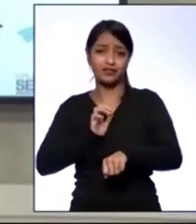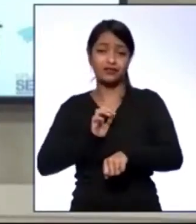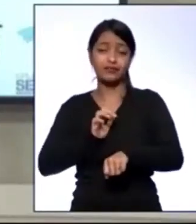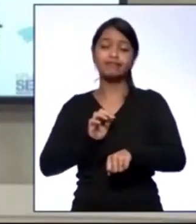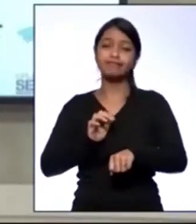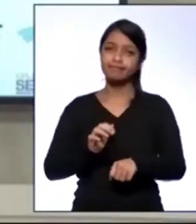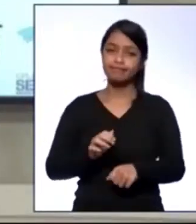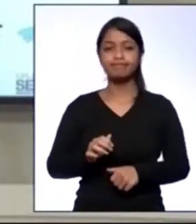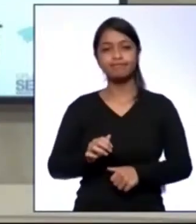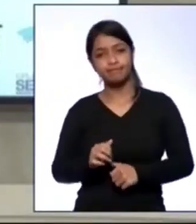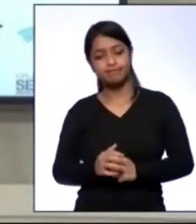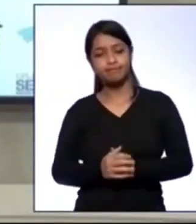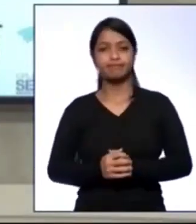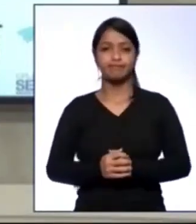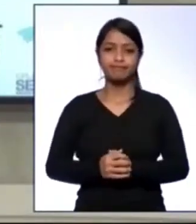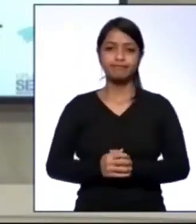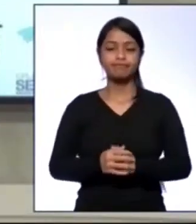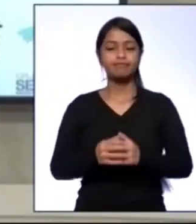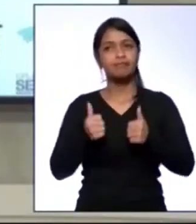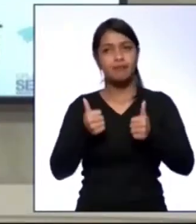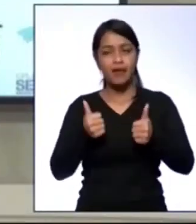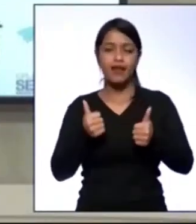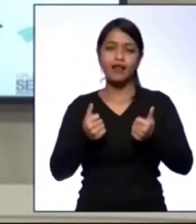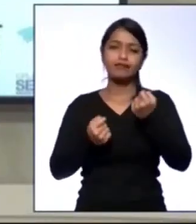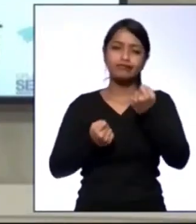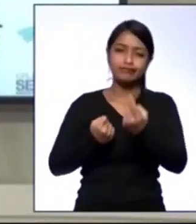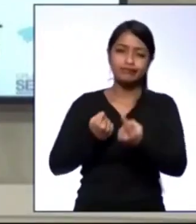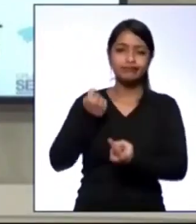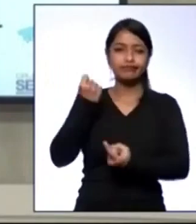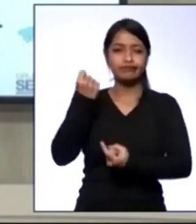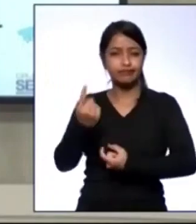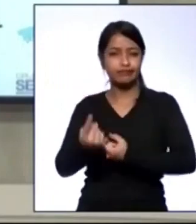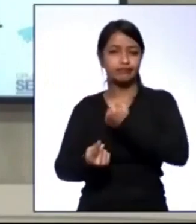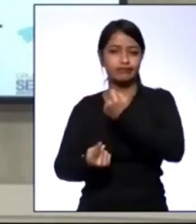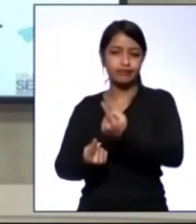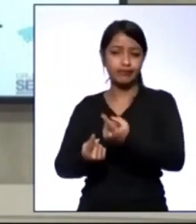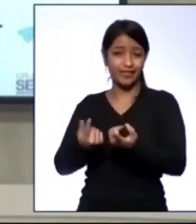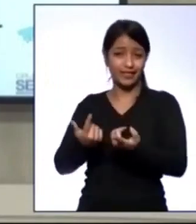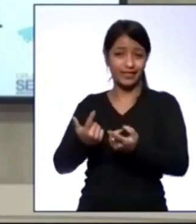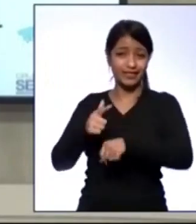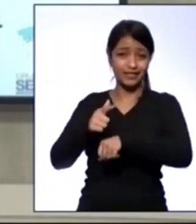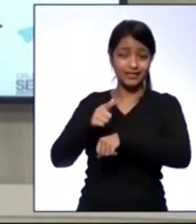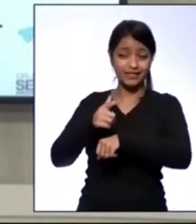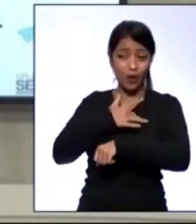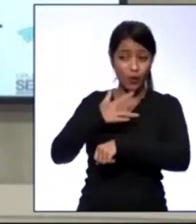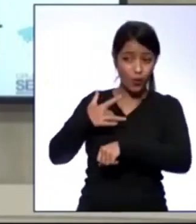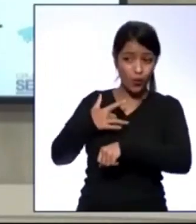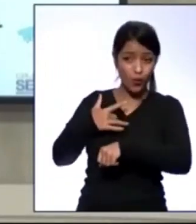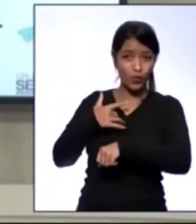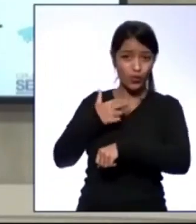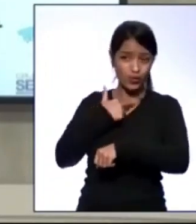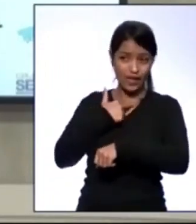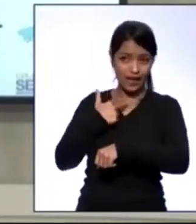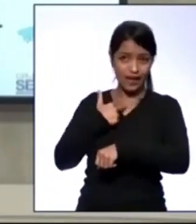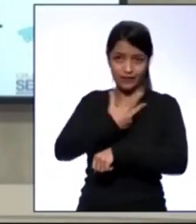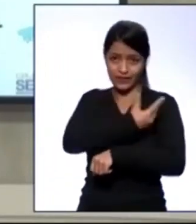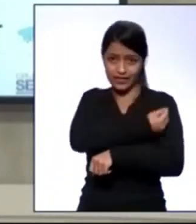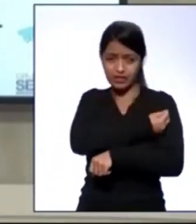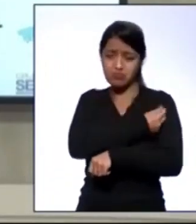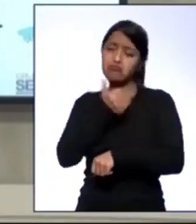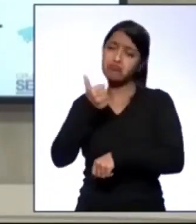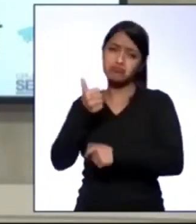outro, por motivos de saúde, não pode tomar vacina, não tem problema. Porque